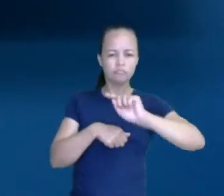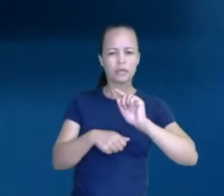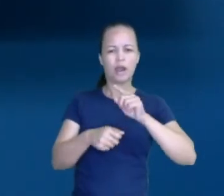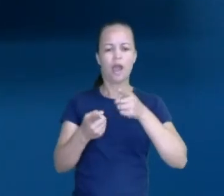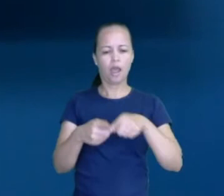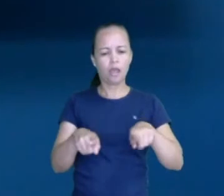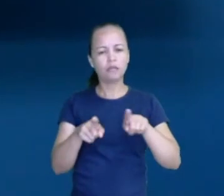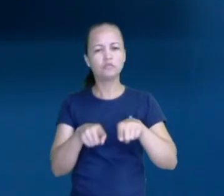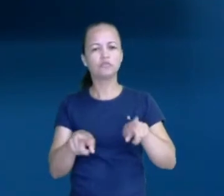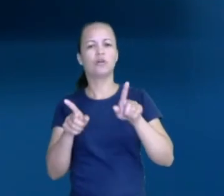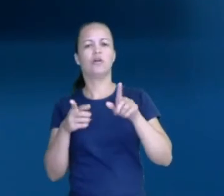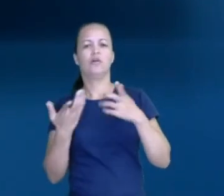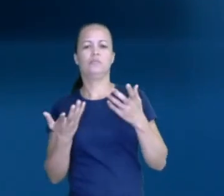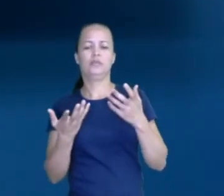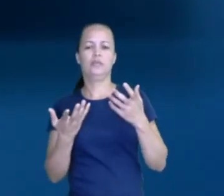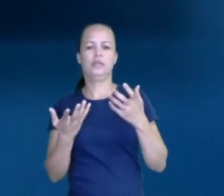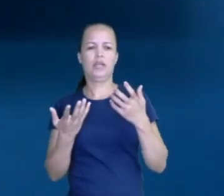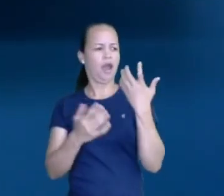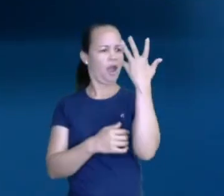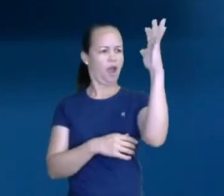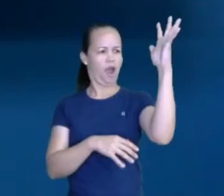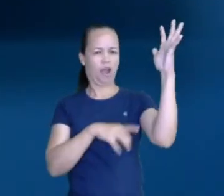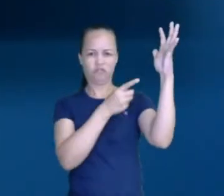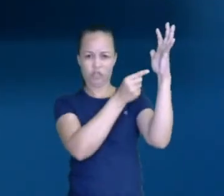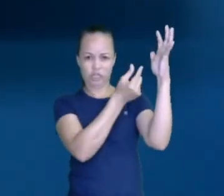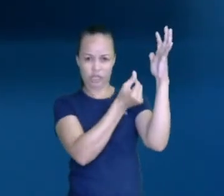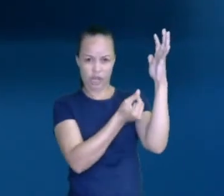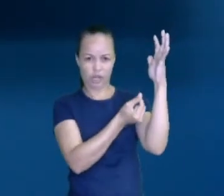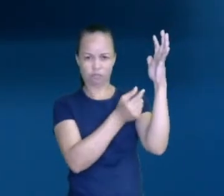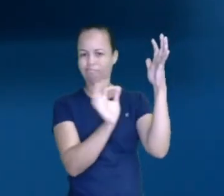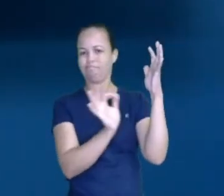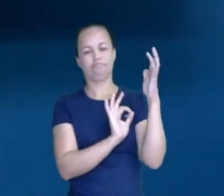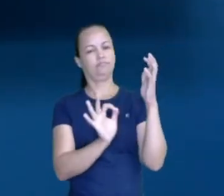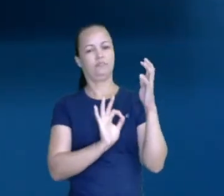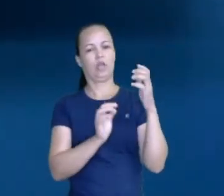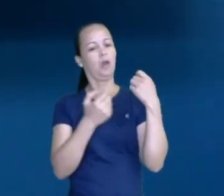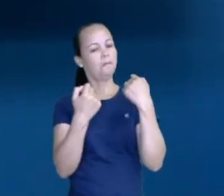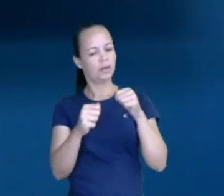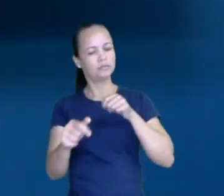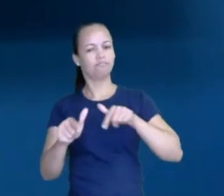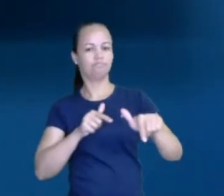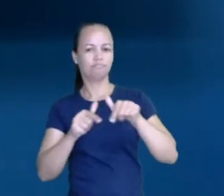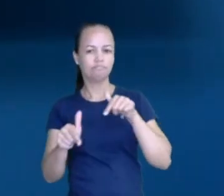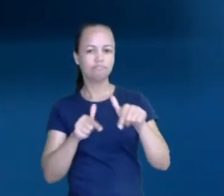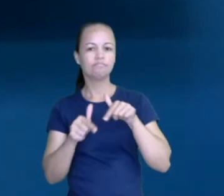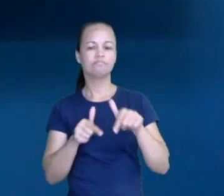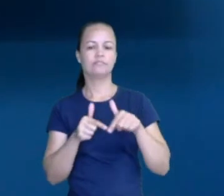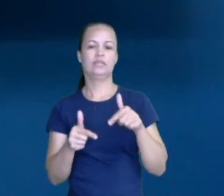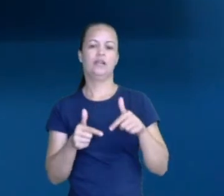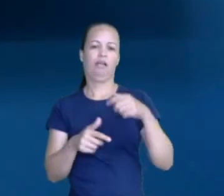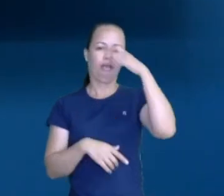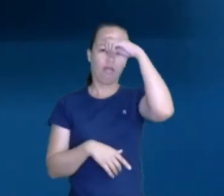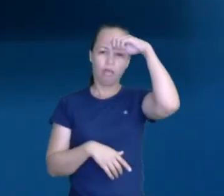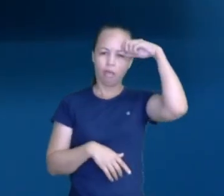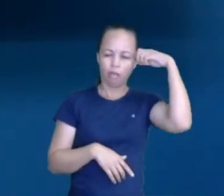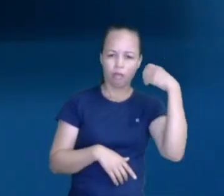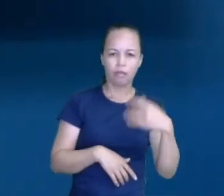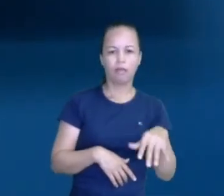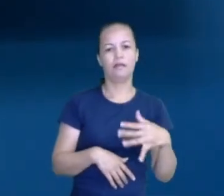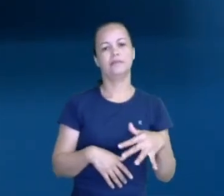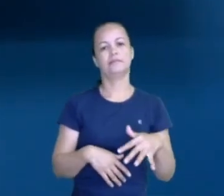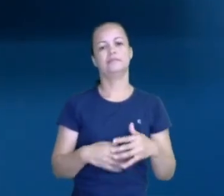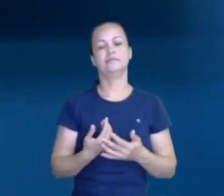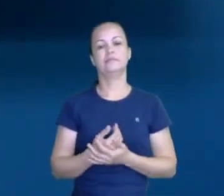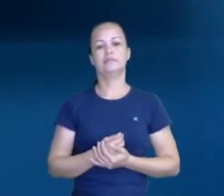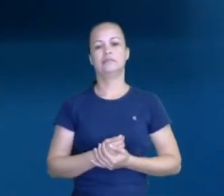não nasce em árvores, minhas crianças. A gente precisa trabalhar para conseguir esse dinheiro, suar do dinheirinho. E para